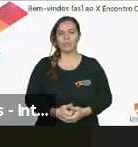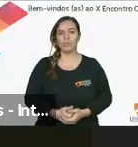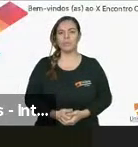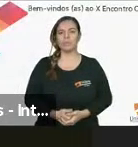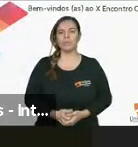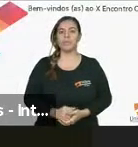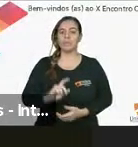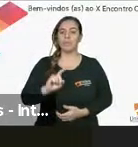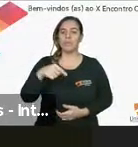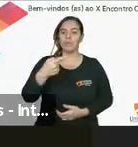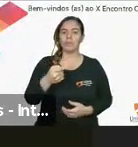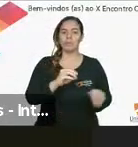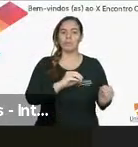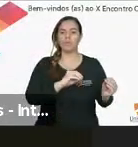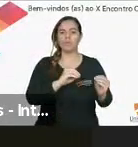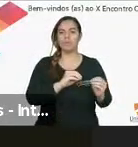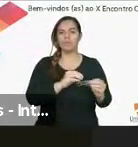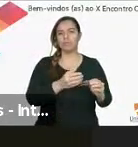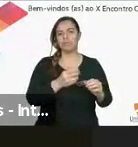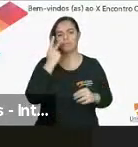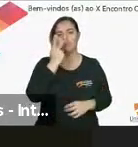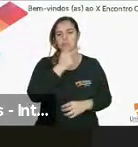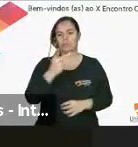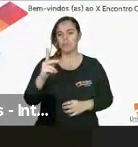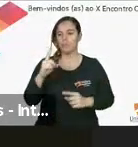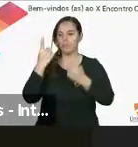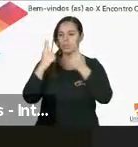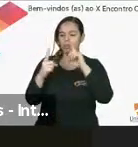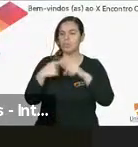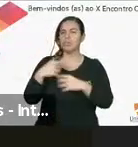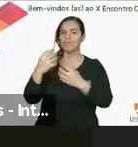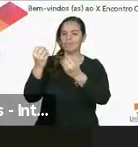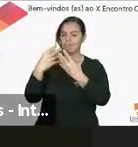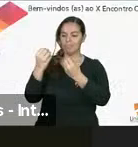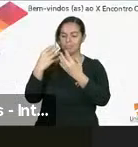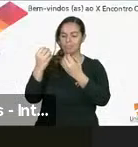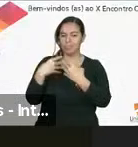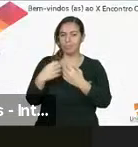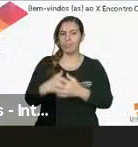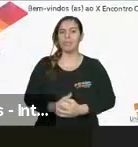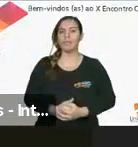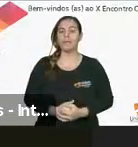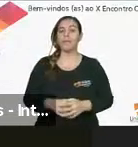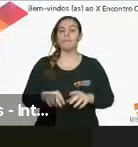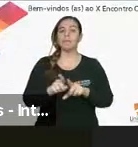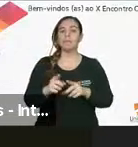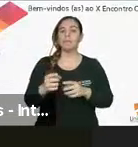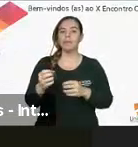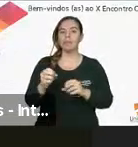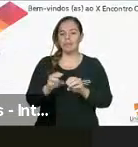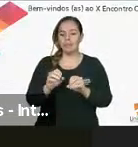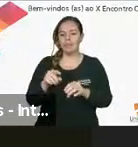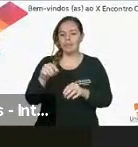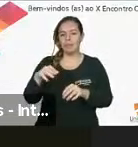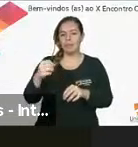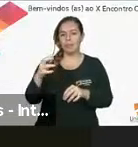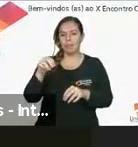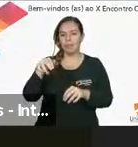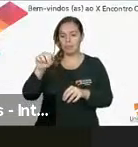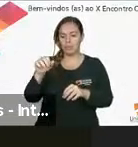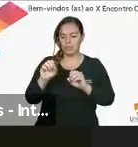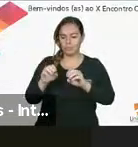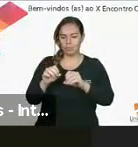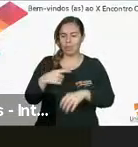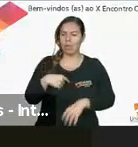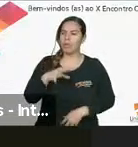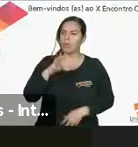Depois eu fui ao Chile, tive aula com ele. E nas aulas com ele no Chile, eu lembro de